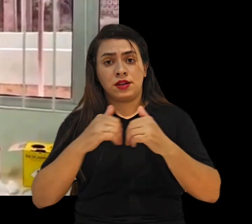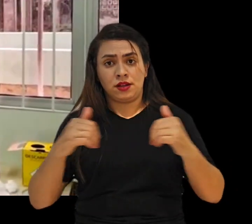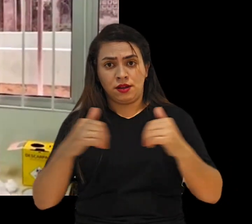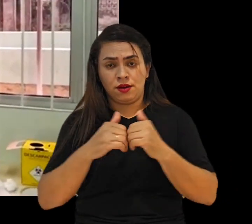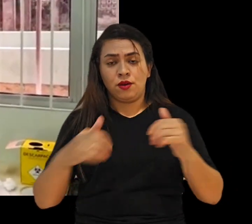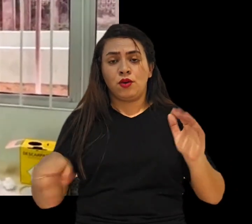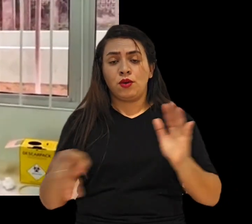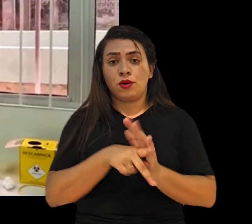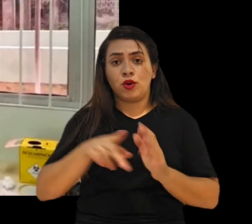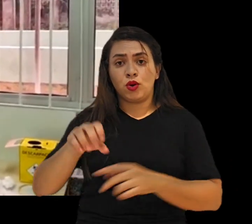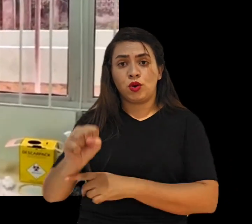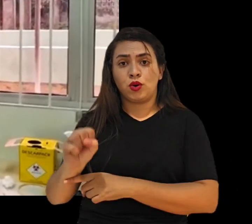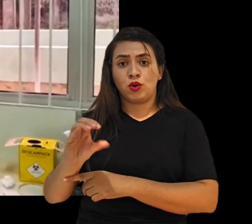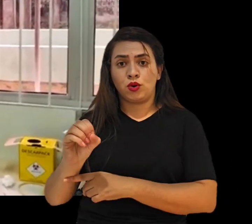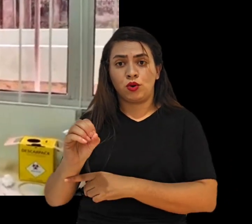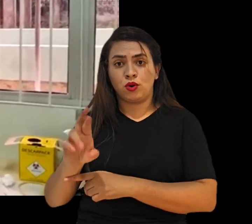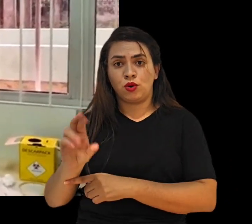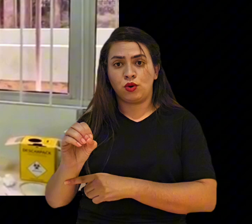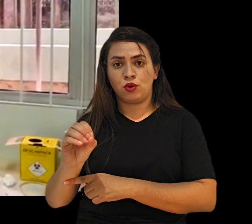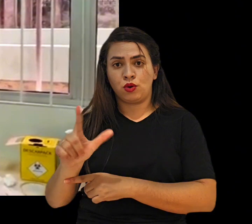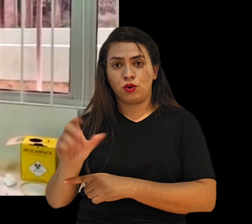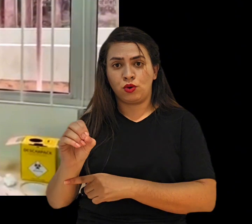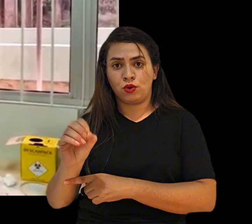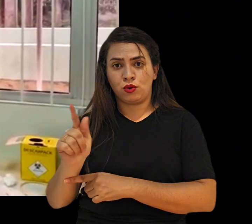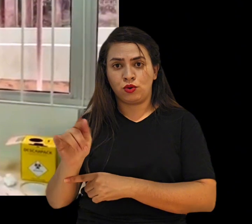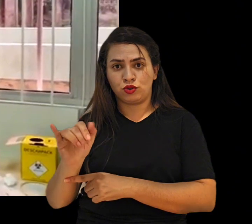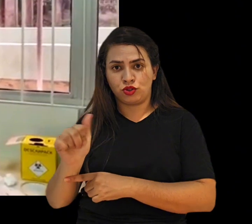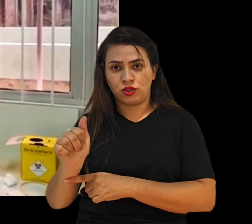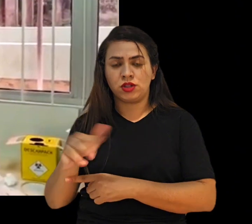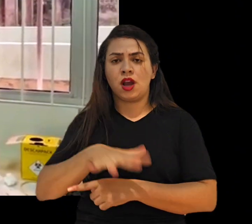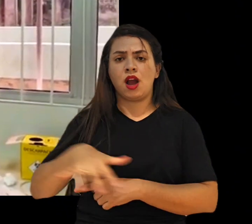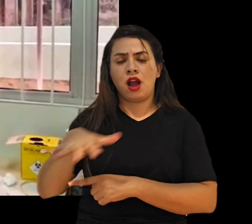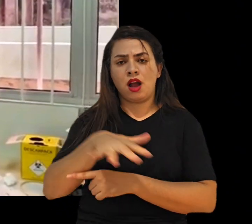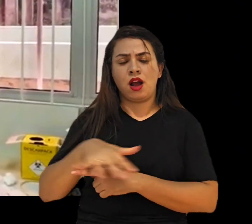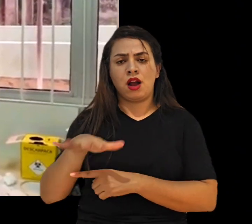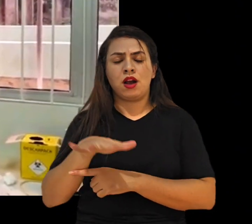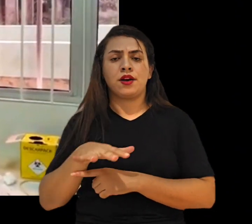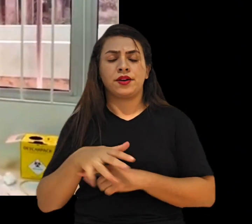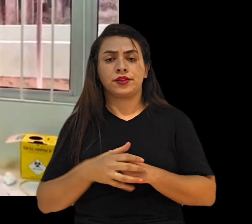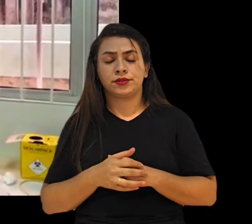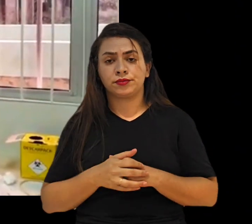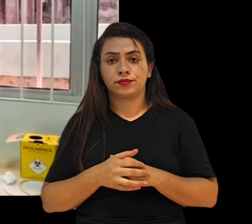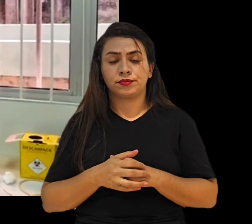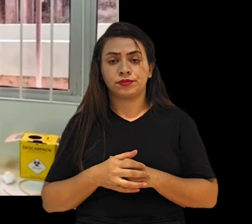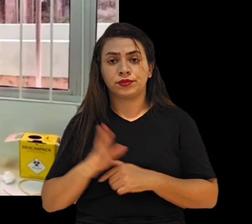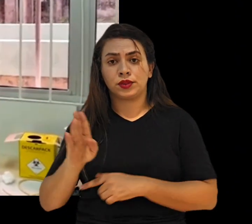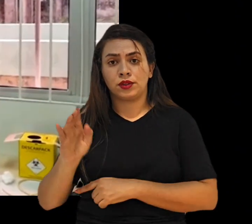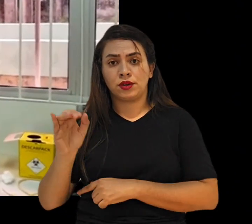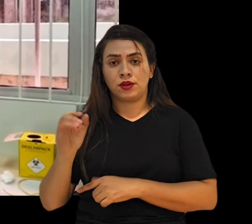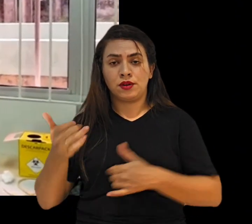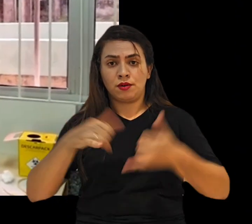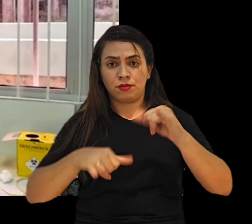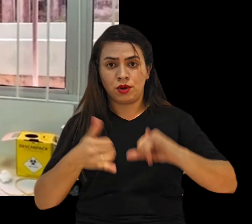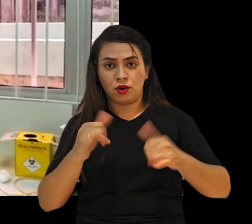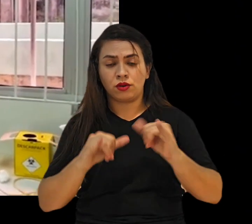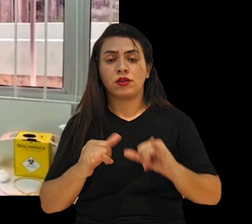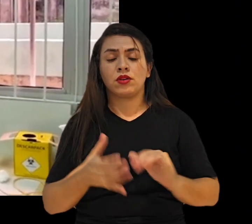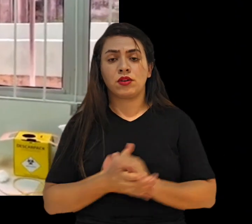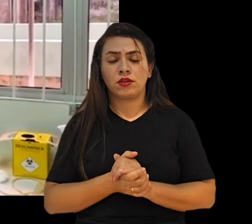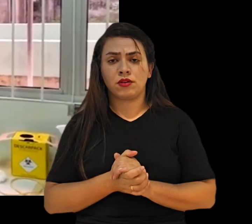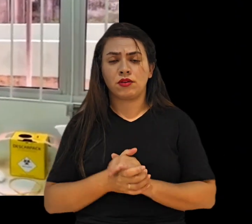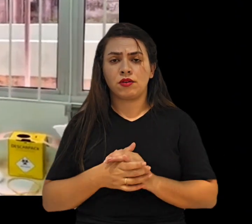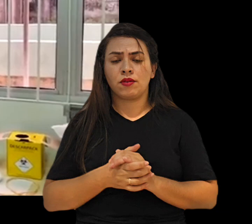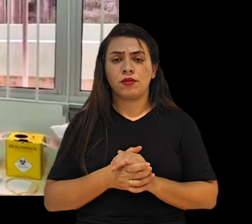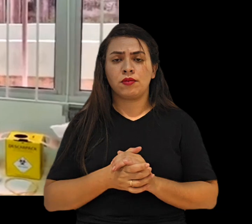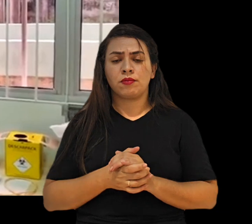bioquímica. E esse terceiro aqui a gente vai fazer a coleta para fazer o